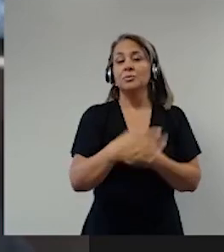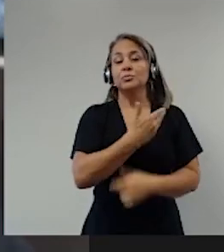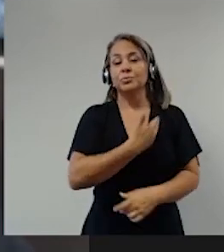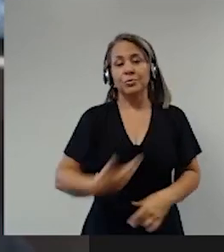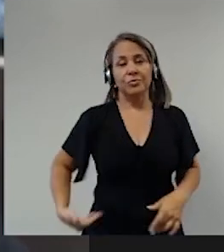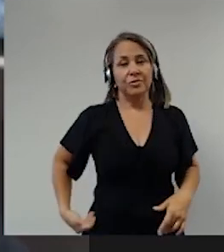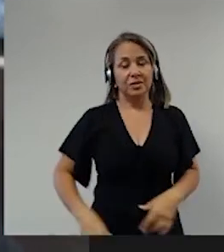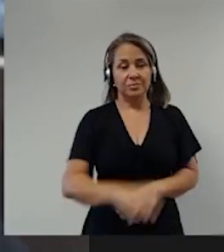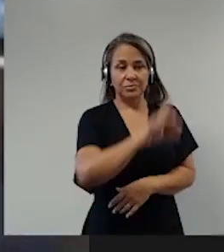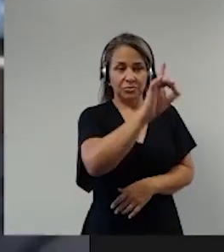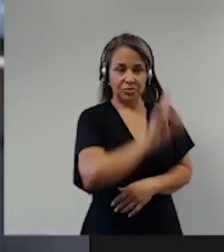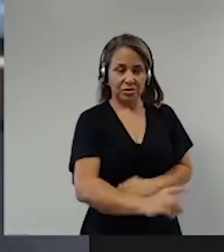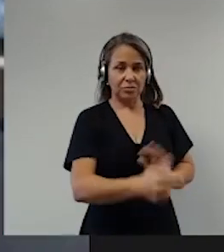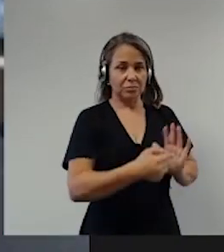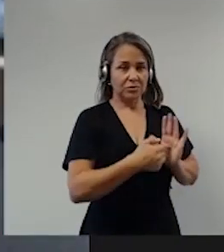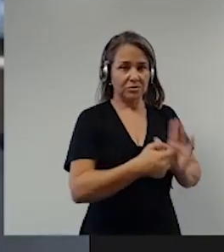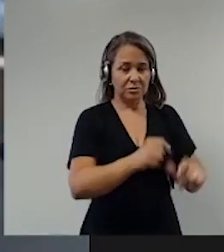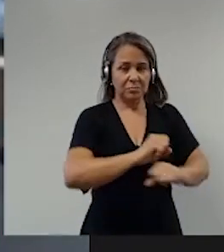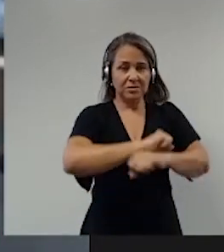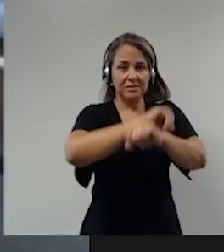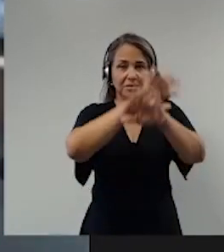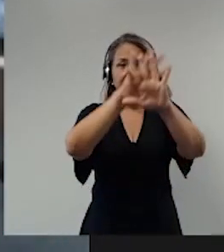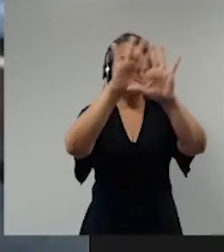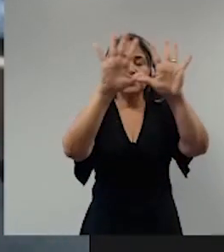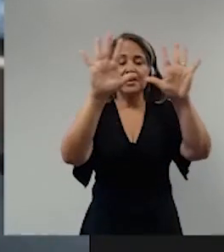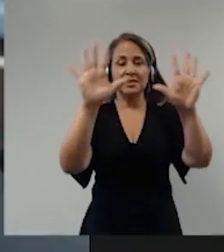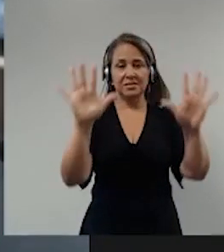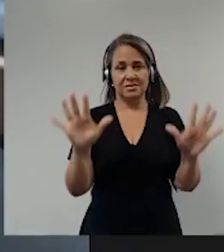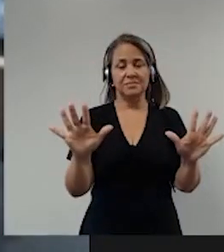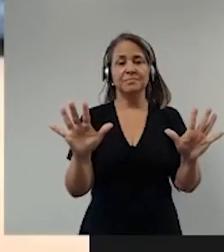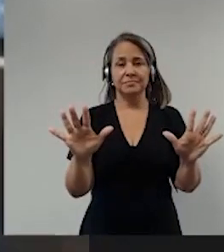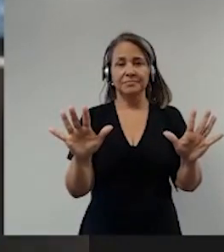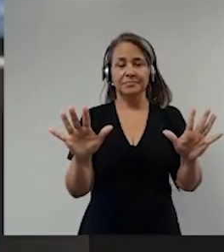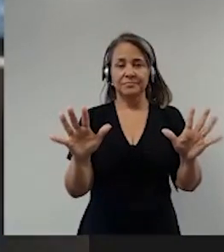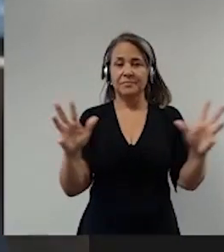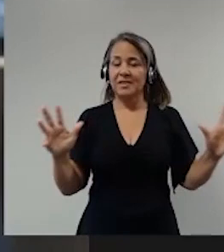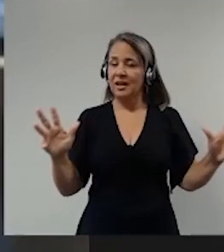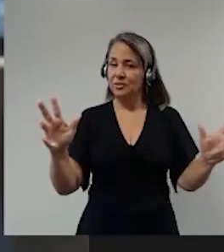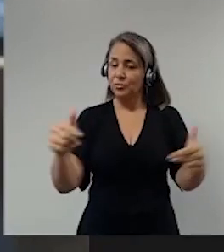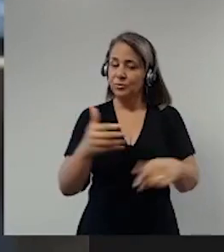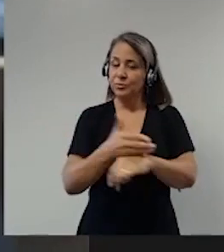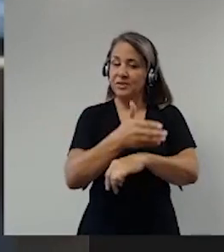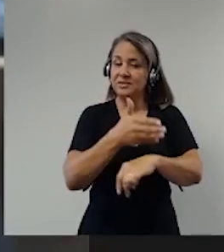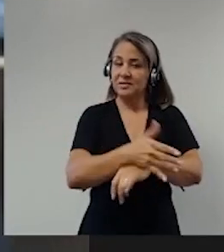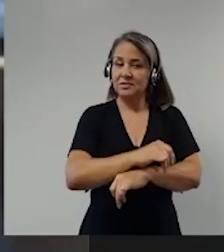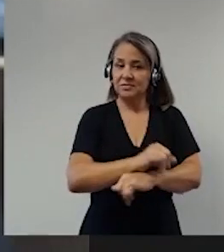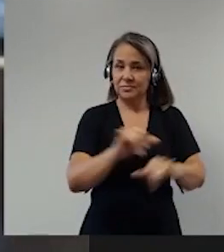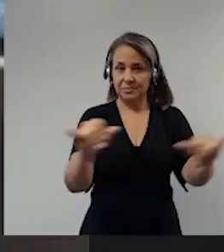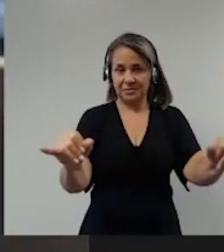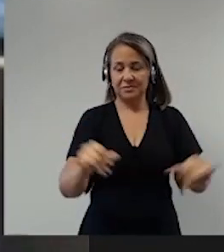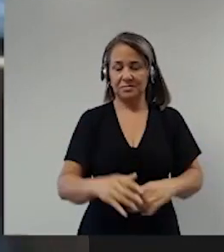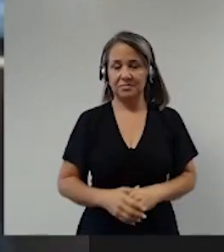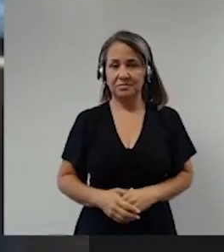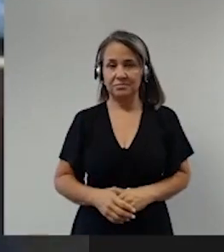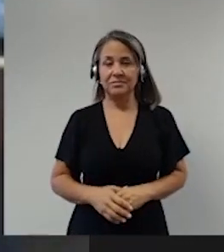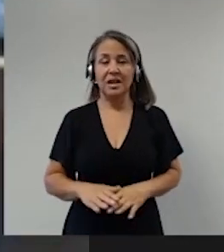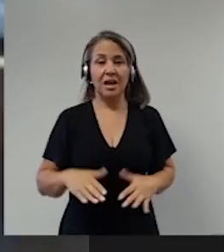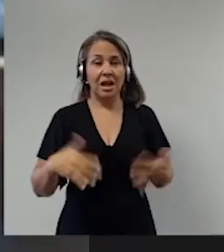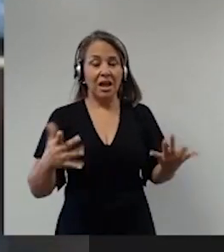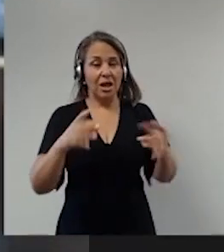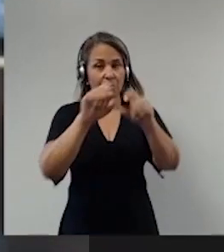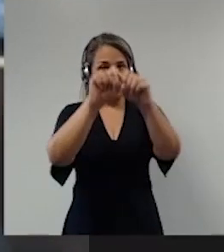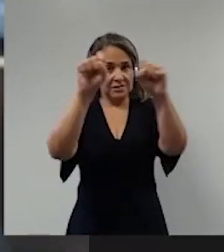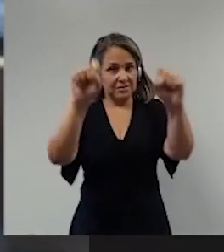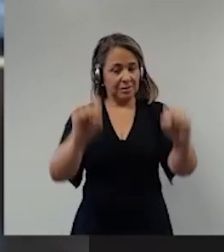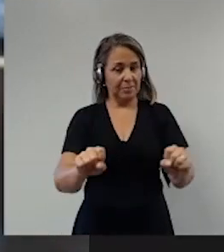efetiva transparência no que tange a esse acesso à informação. Então, essa é uma sistemática,